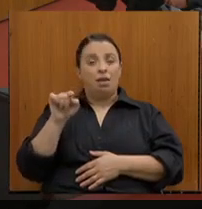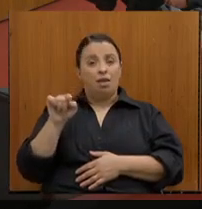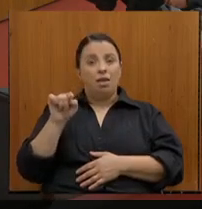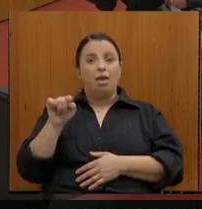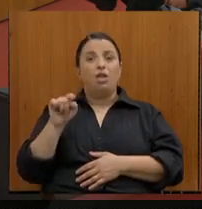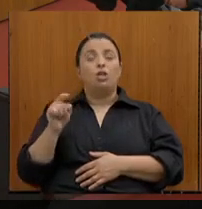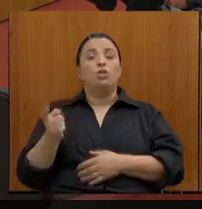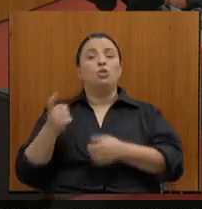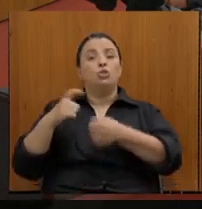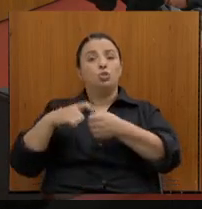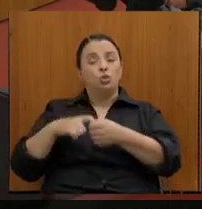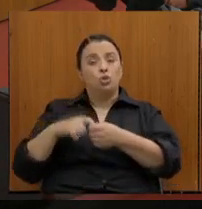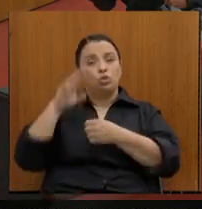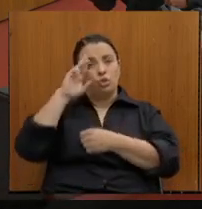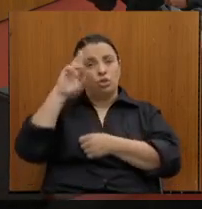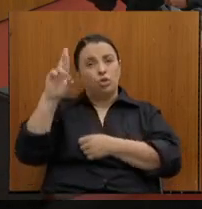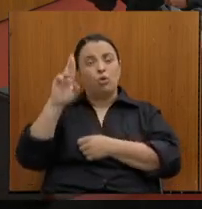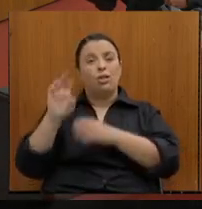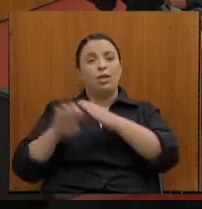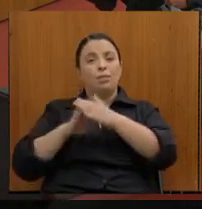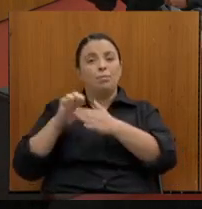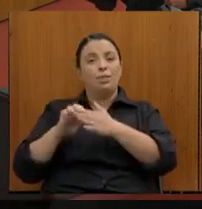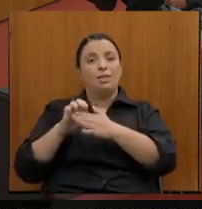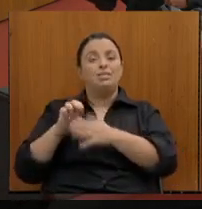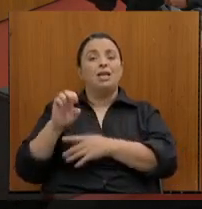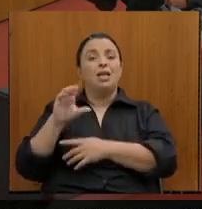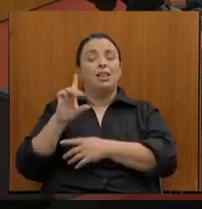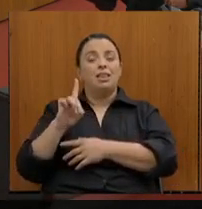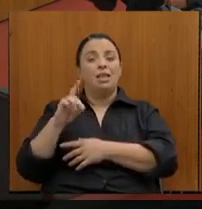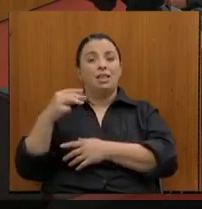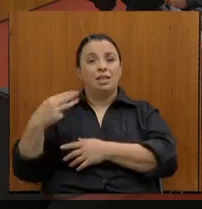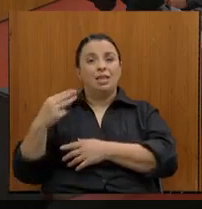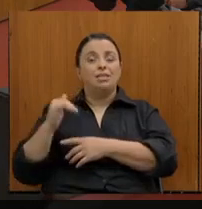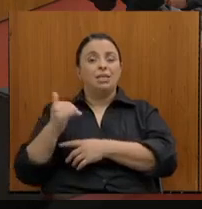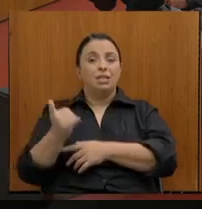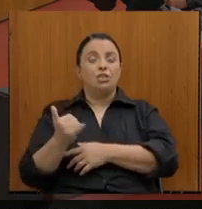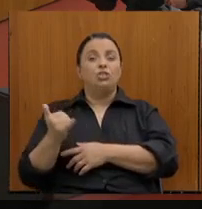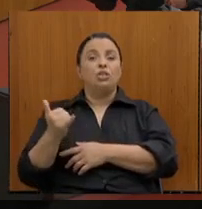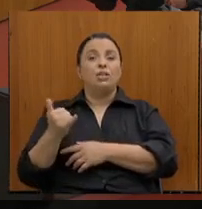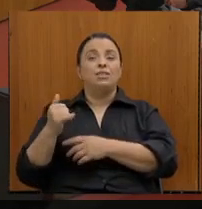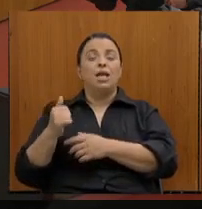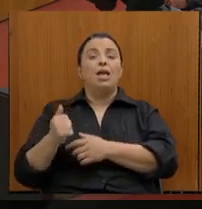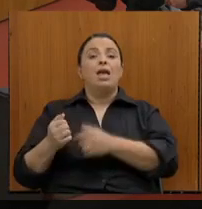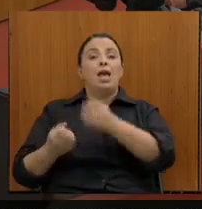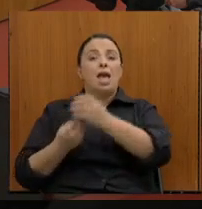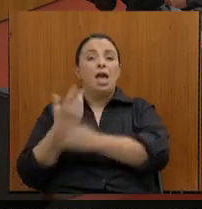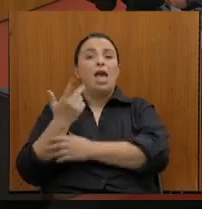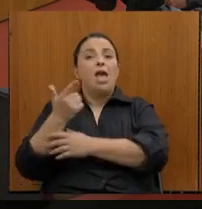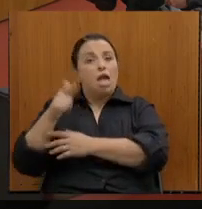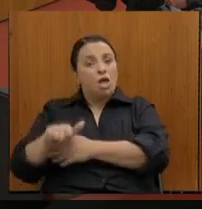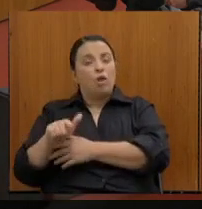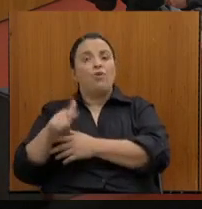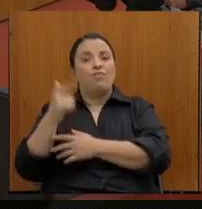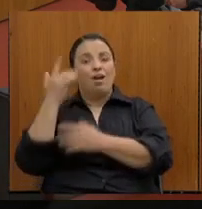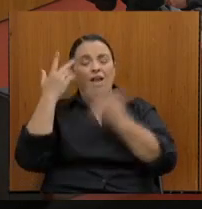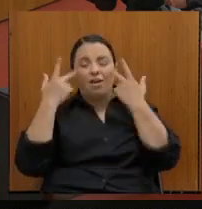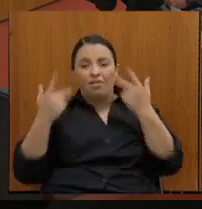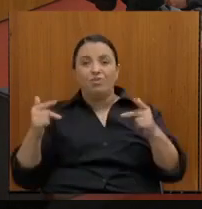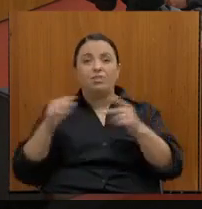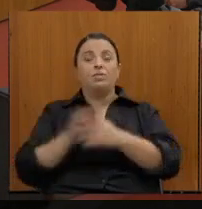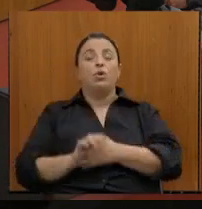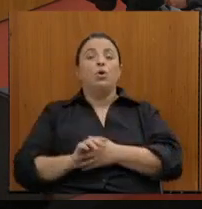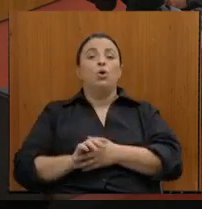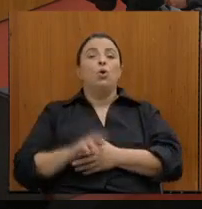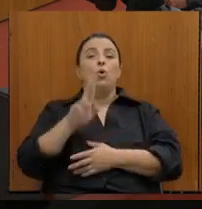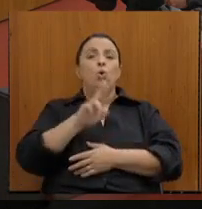sócio-diretor da de três energias renováveis estado-da-arte descrição das tecnologias usos e fontes